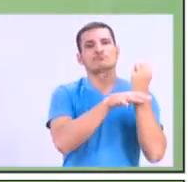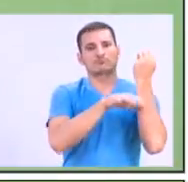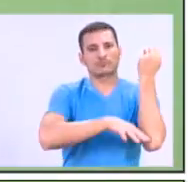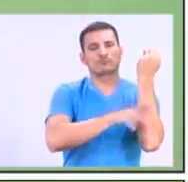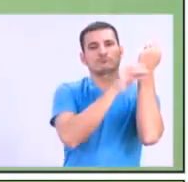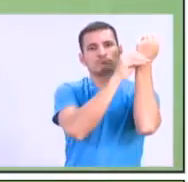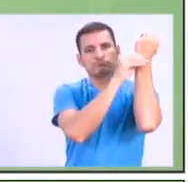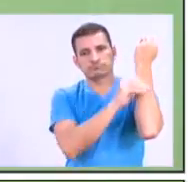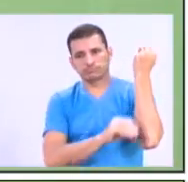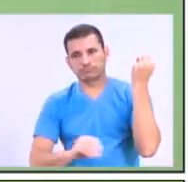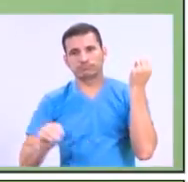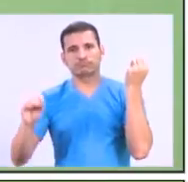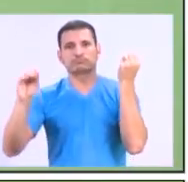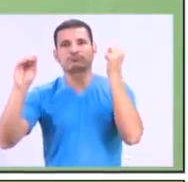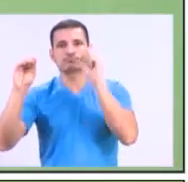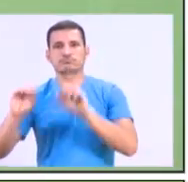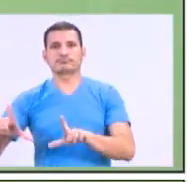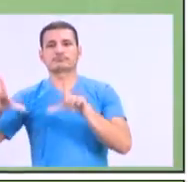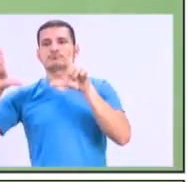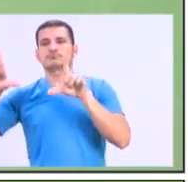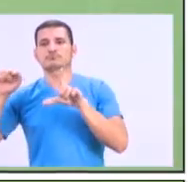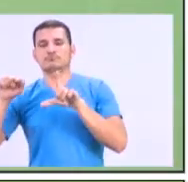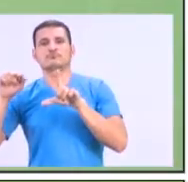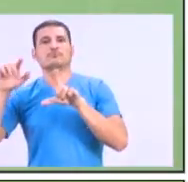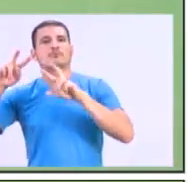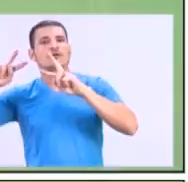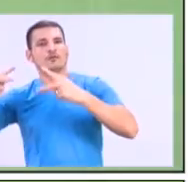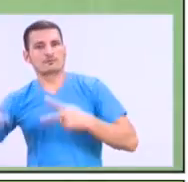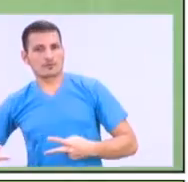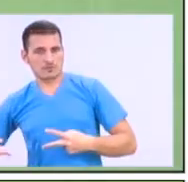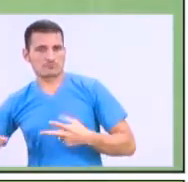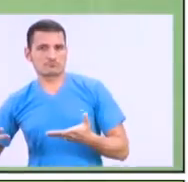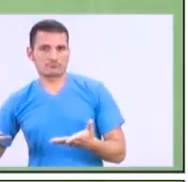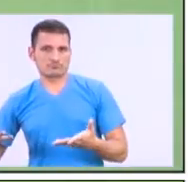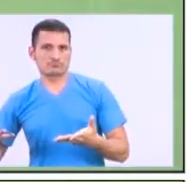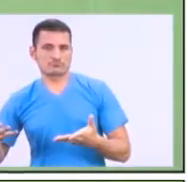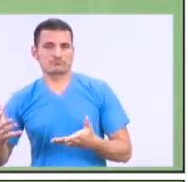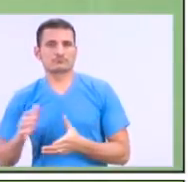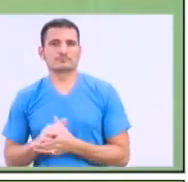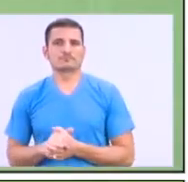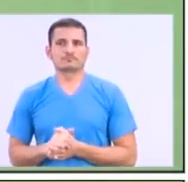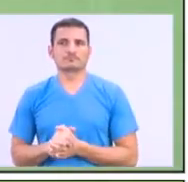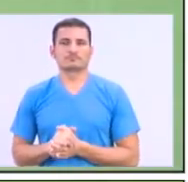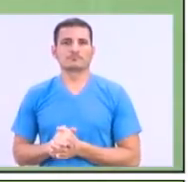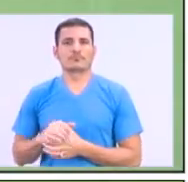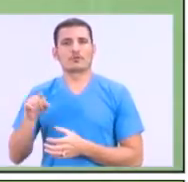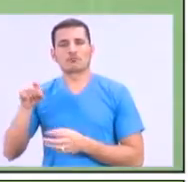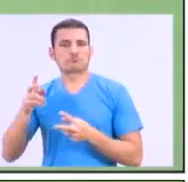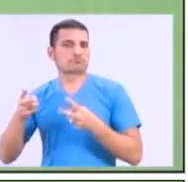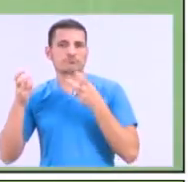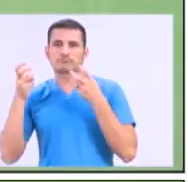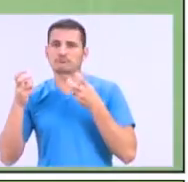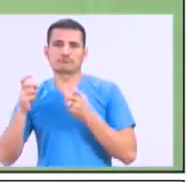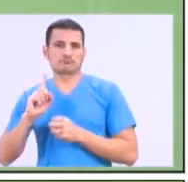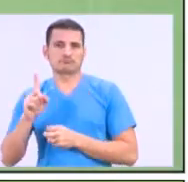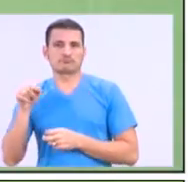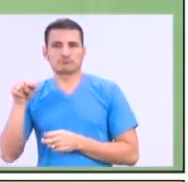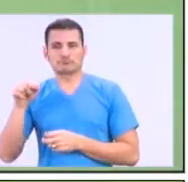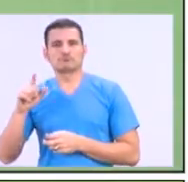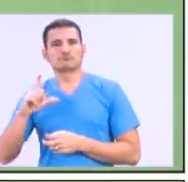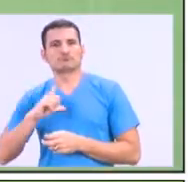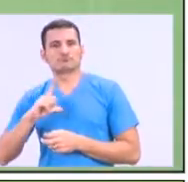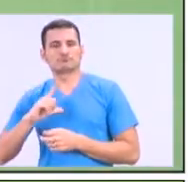usuário num formato de código HTML, em que ele necessariamente nem vai perceber que existe